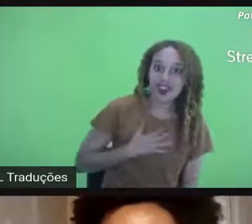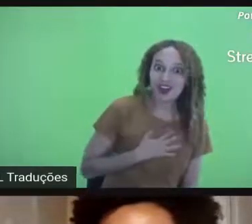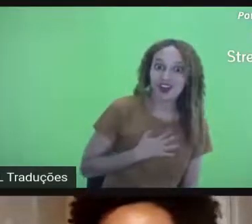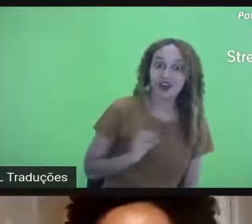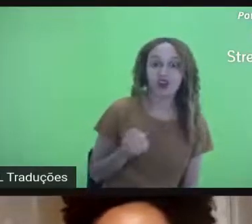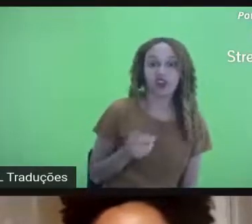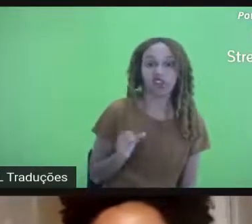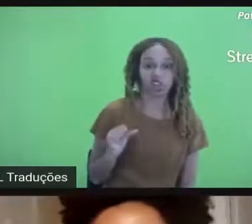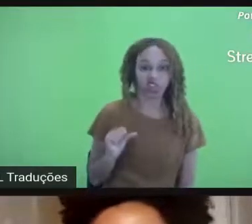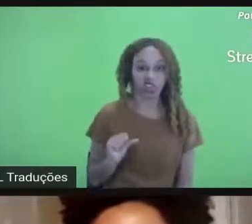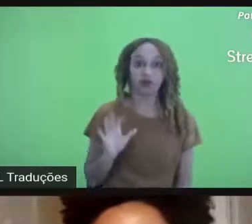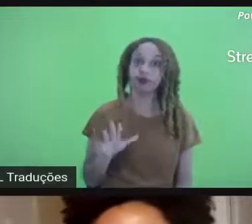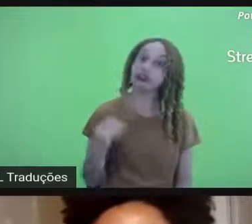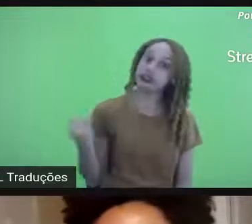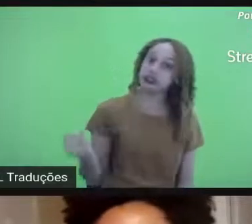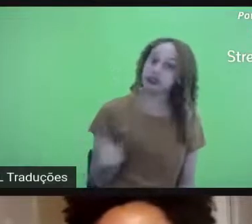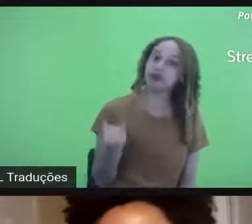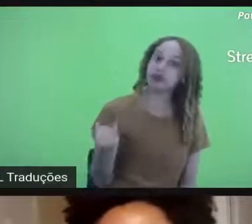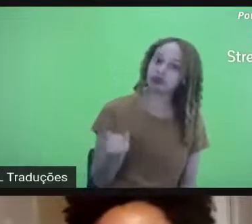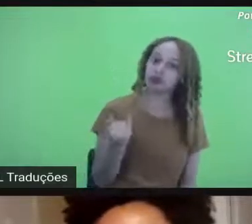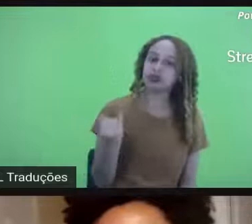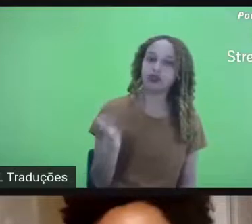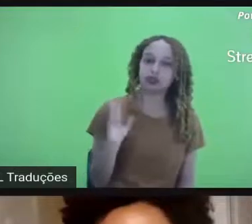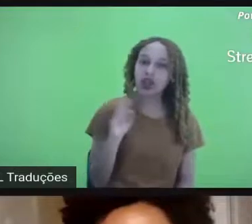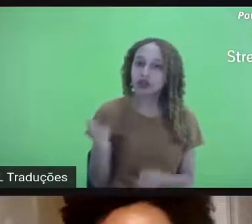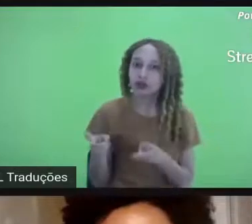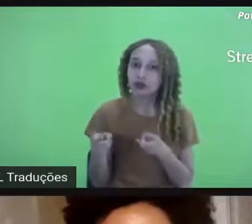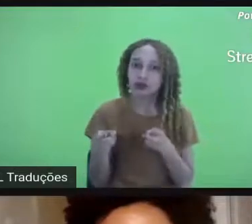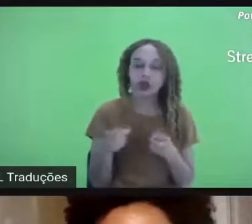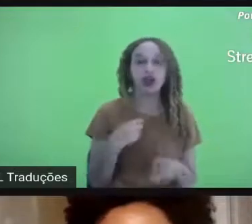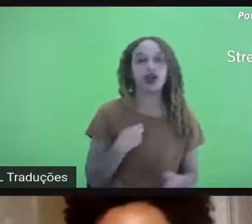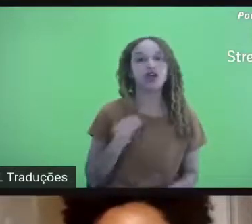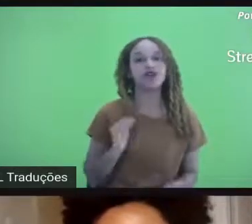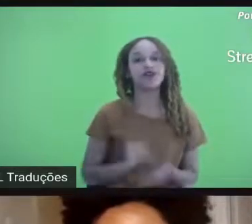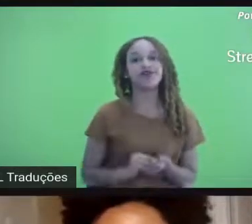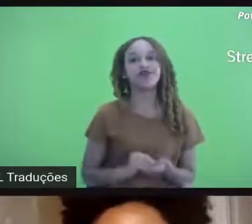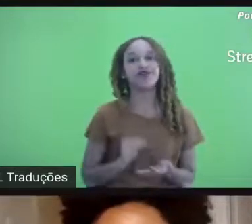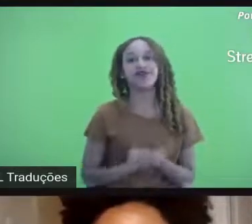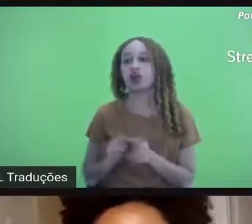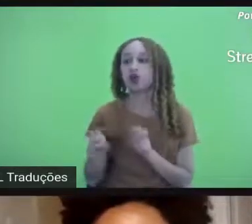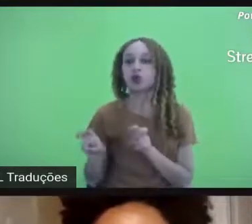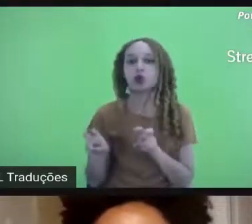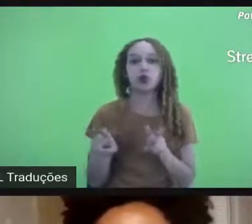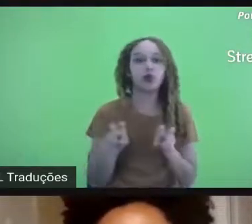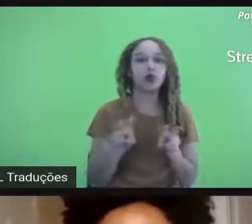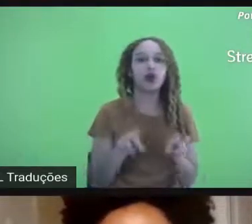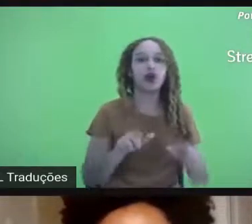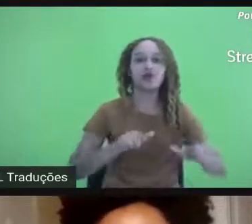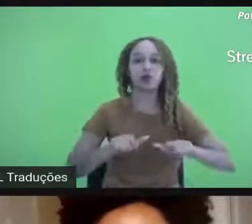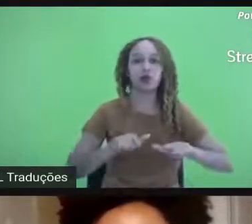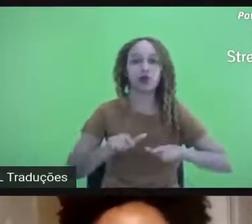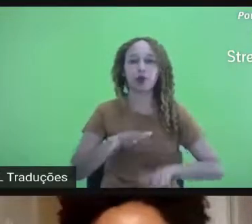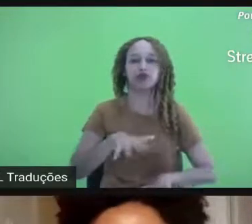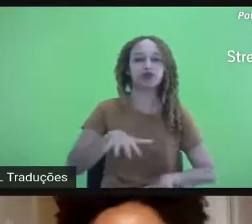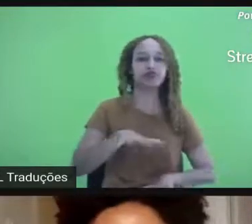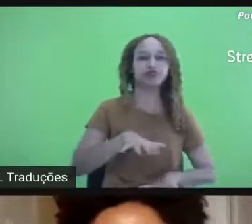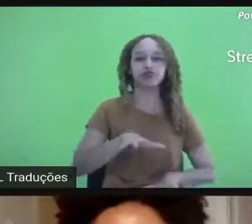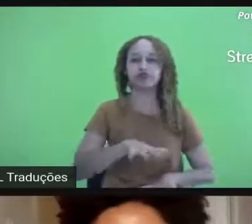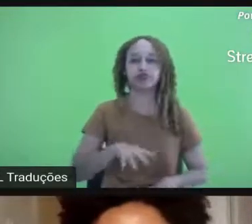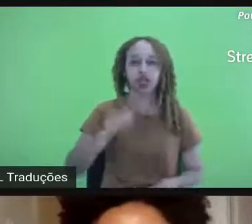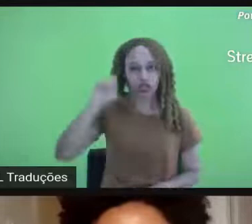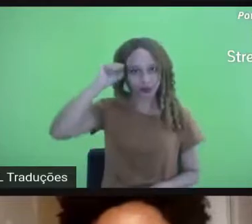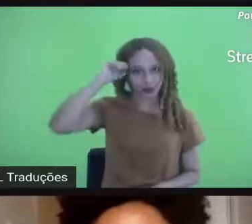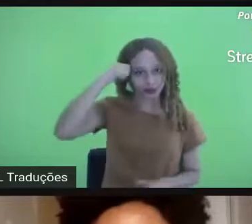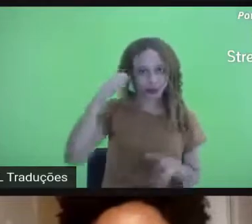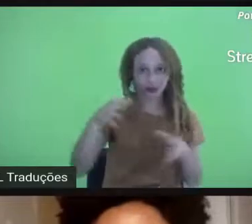menos, mas eu acho importante e eu sinto falta desse movimento da negritude de estar conectado com todo mundo, né? Esses dias eu estava criticando a questão